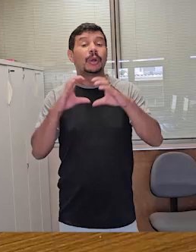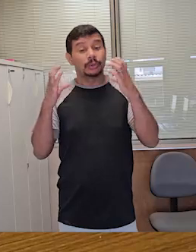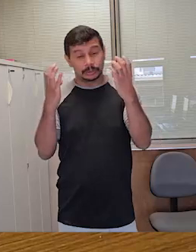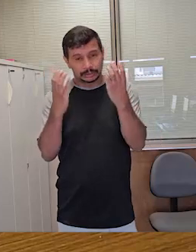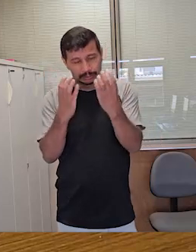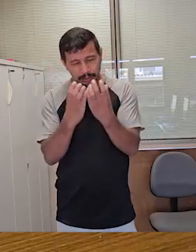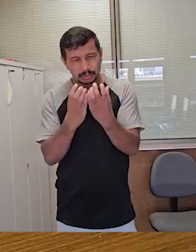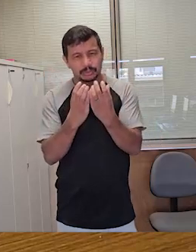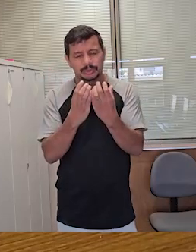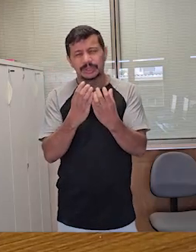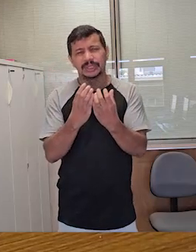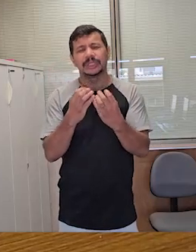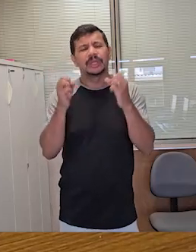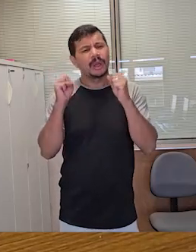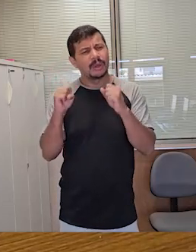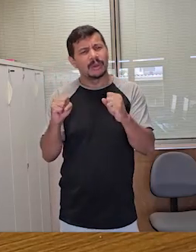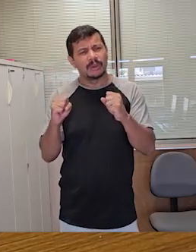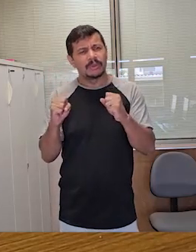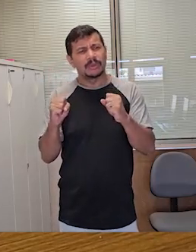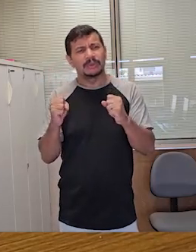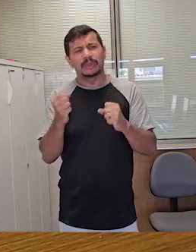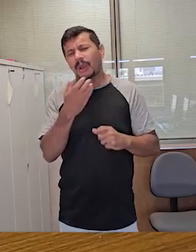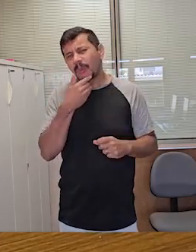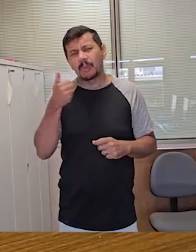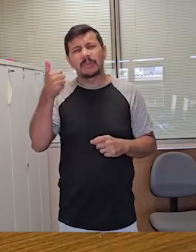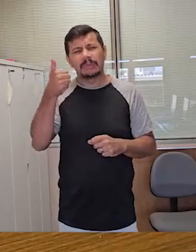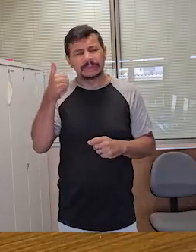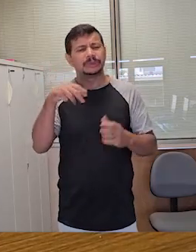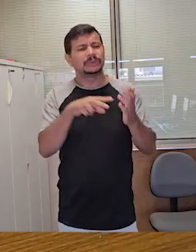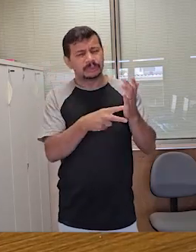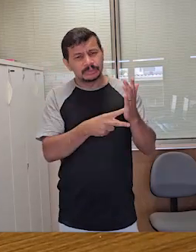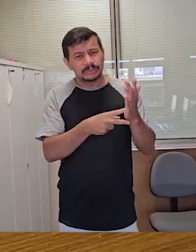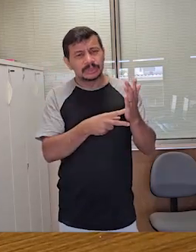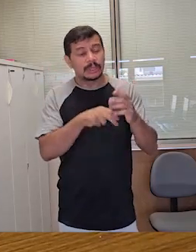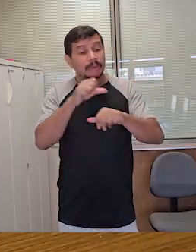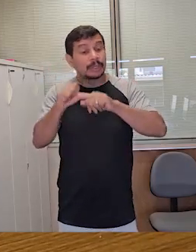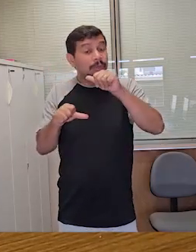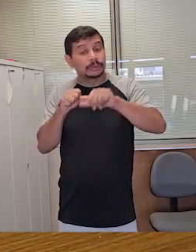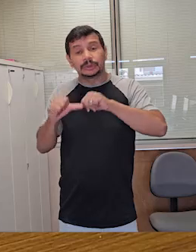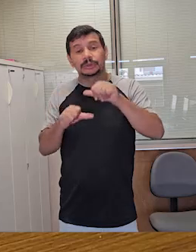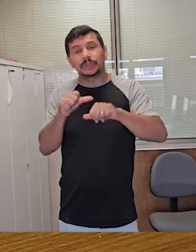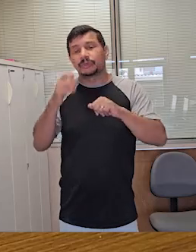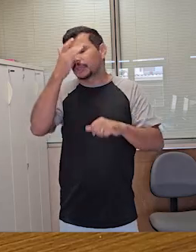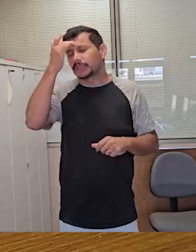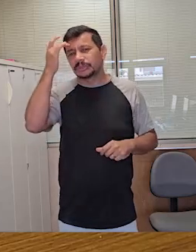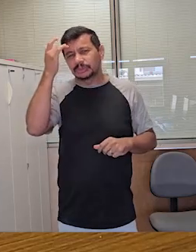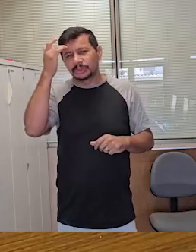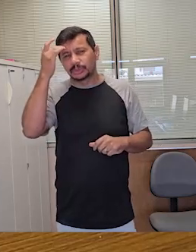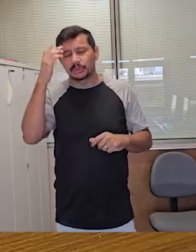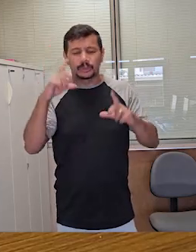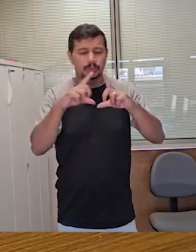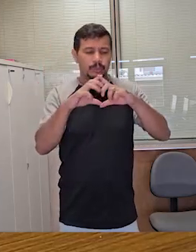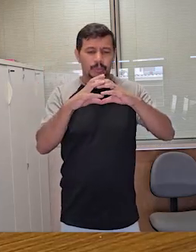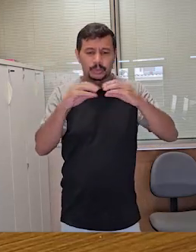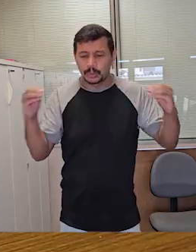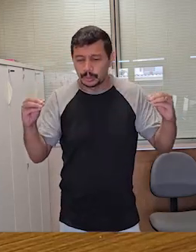conferência talvez seja o maior desafio do movimento sindical de transformar essas pessoas invisíveis,